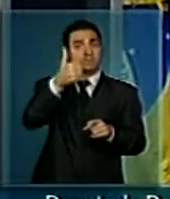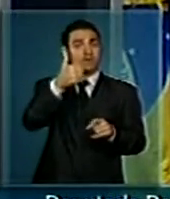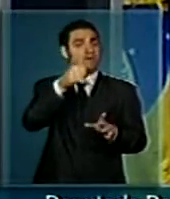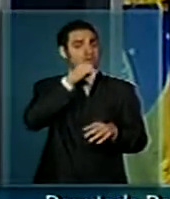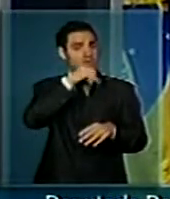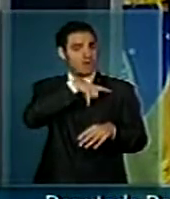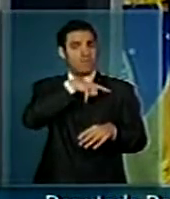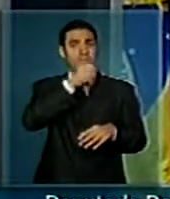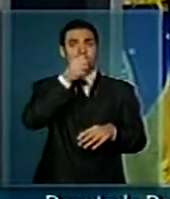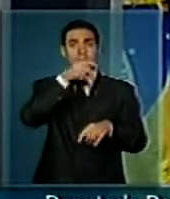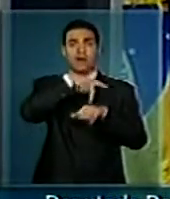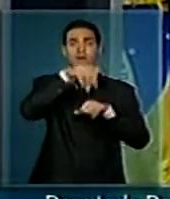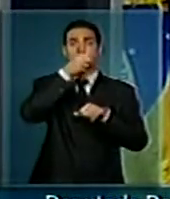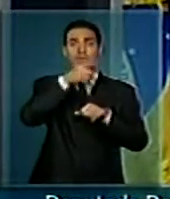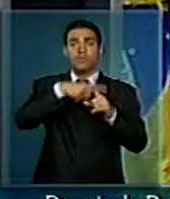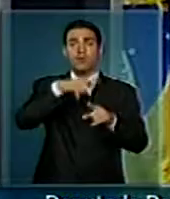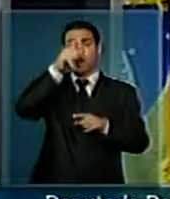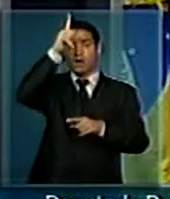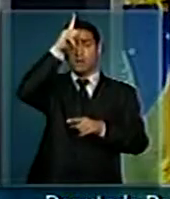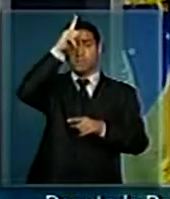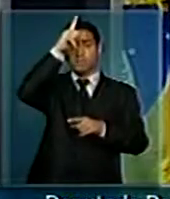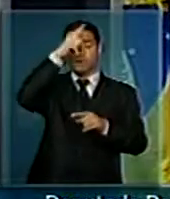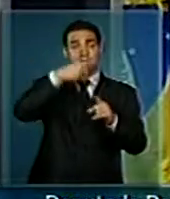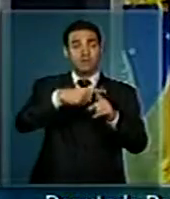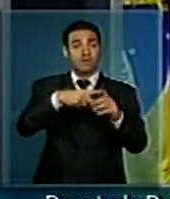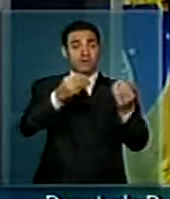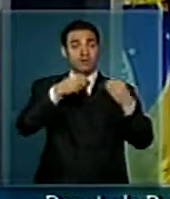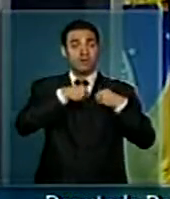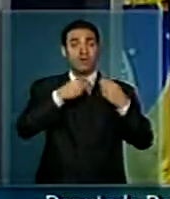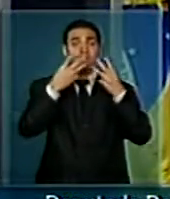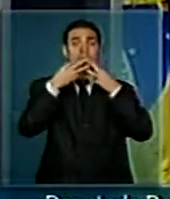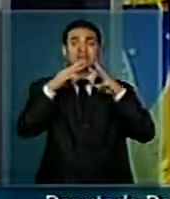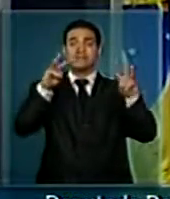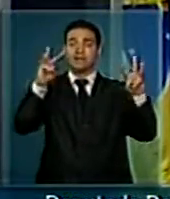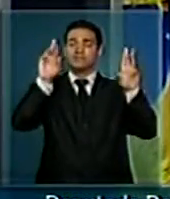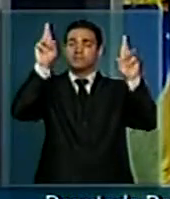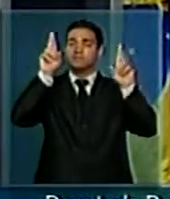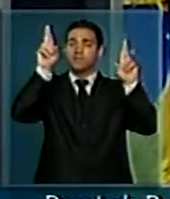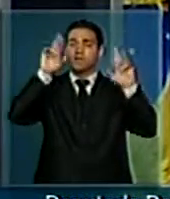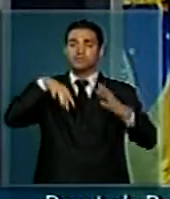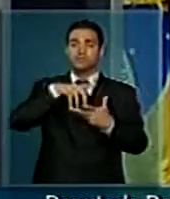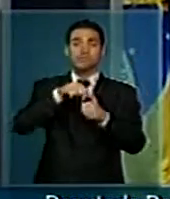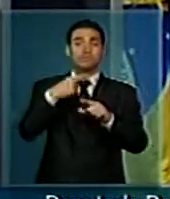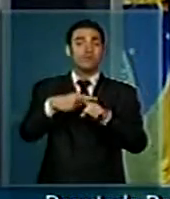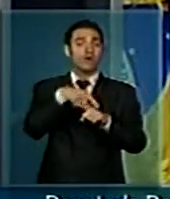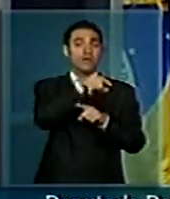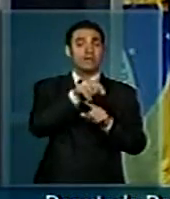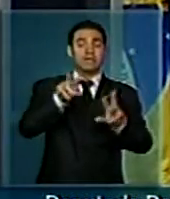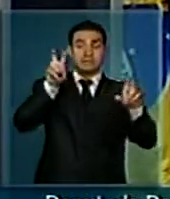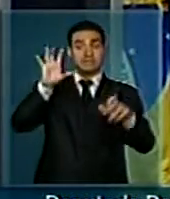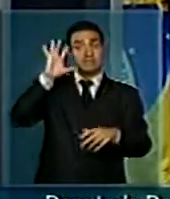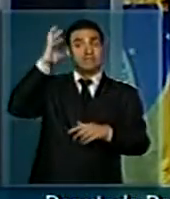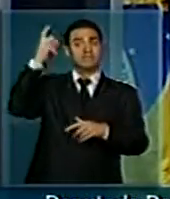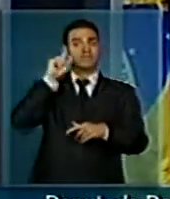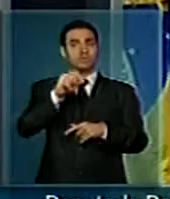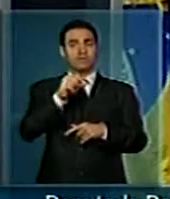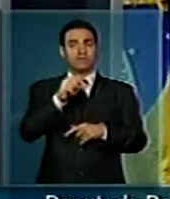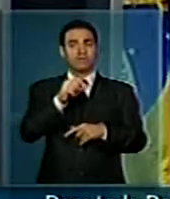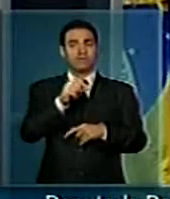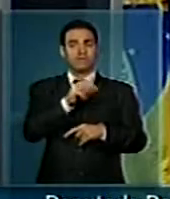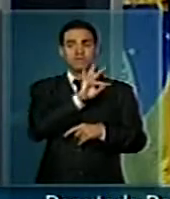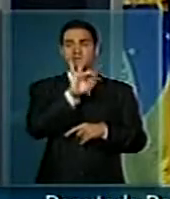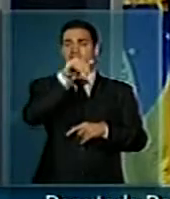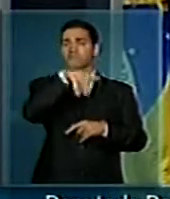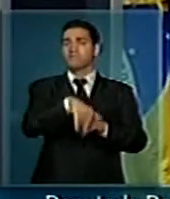como a Alemanha, que mandou uma mensagem de esperança ao mundo, quando decidiu radicalmente romper